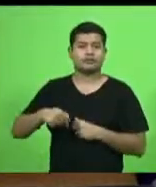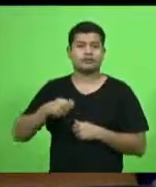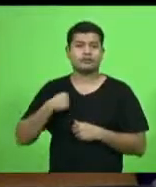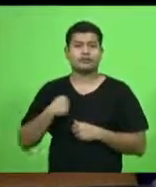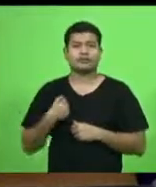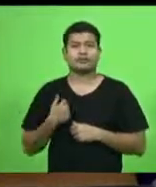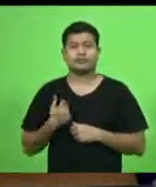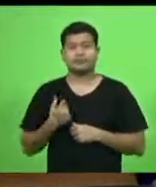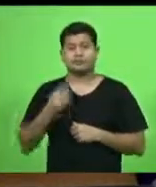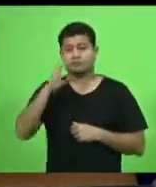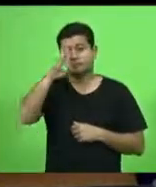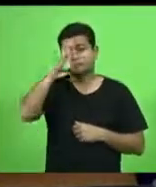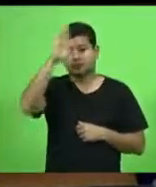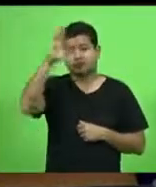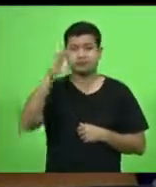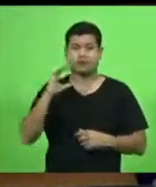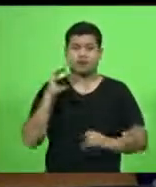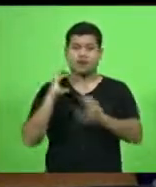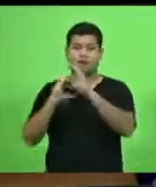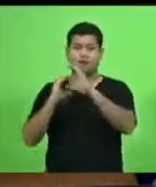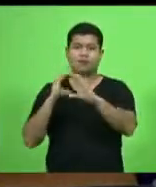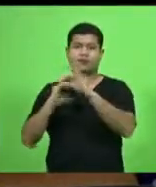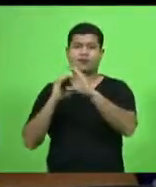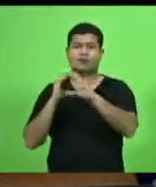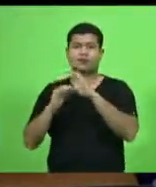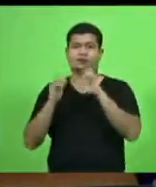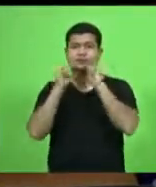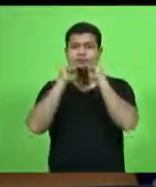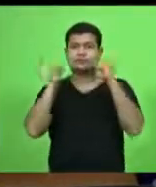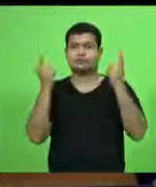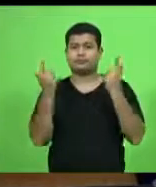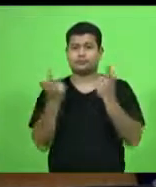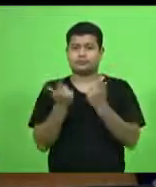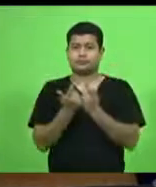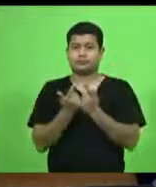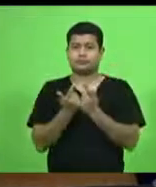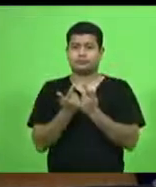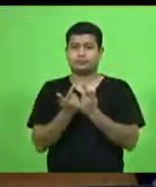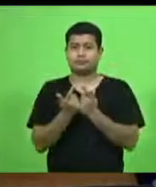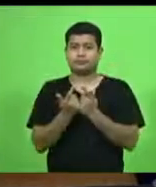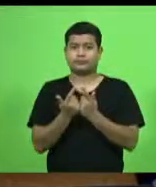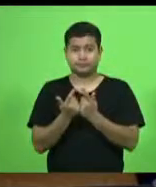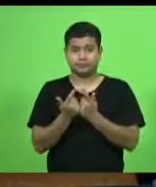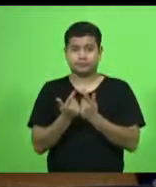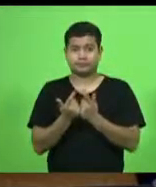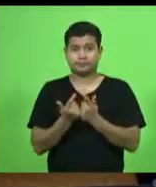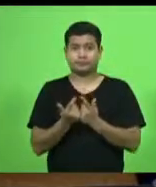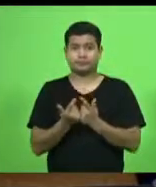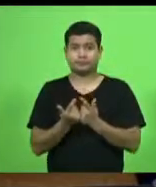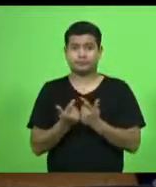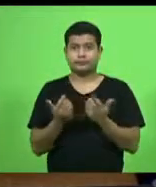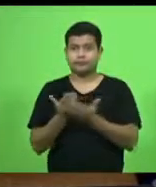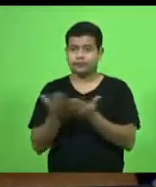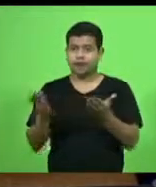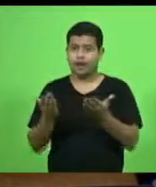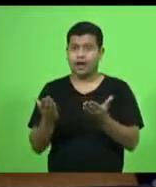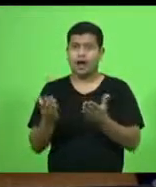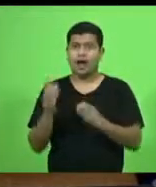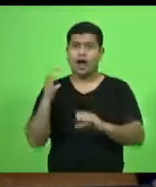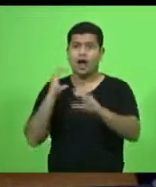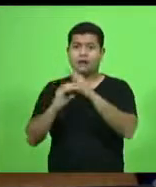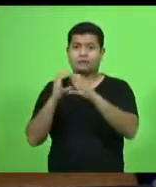fundamentalmente com relação à comunicação da Assembleia Legislativa. Também quero chamar a atenção do pessoal da comunicação da Assembleia aqui de